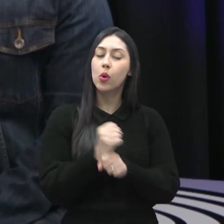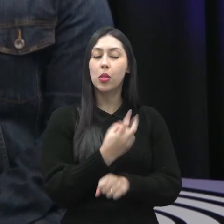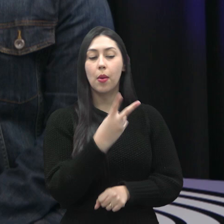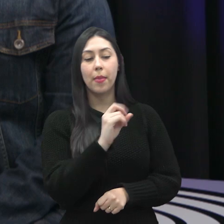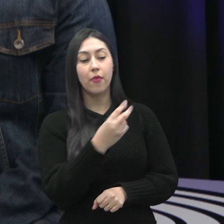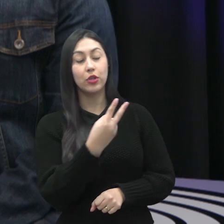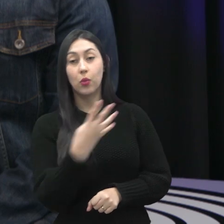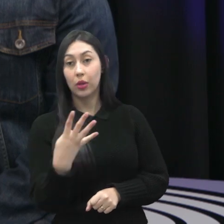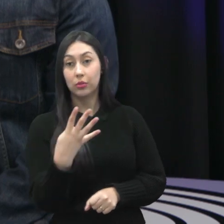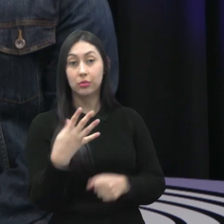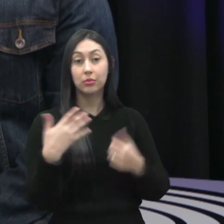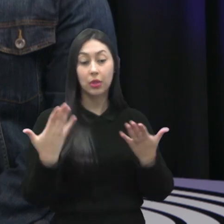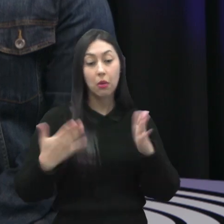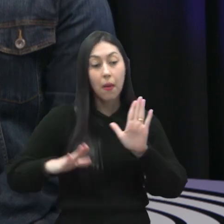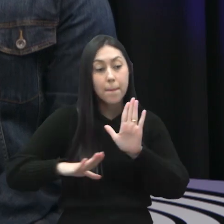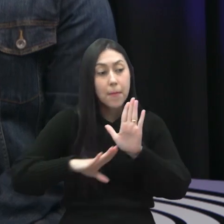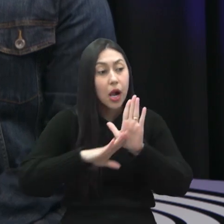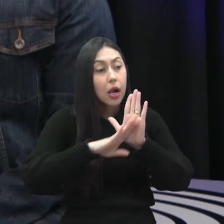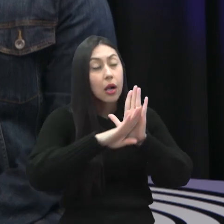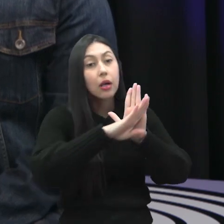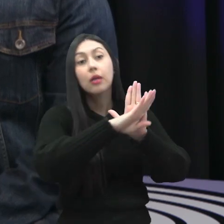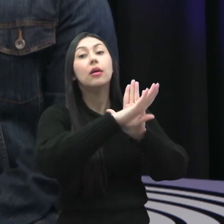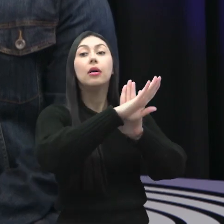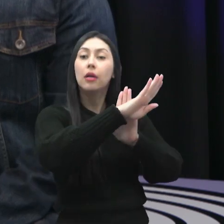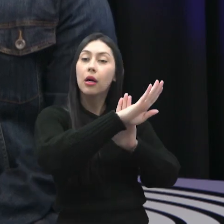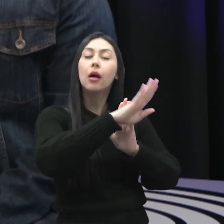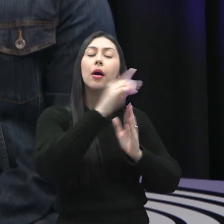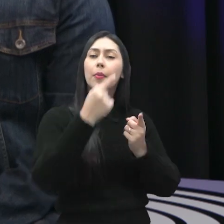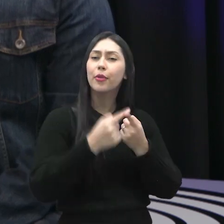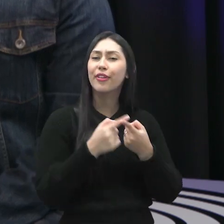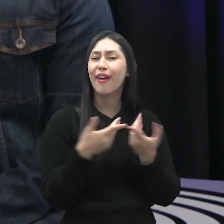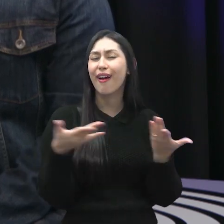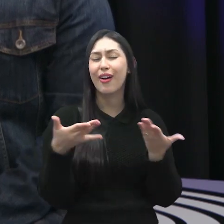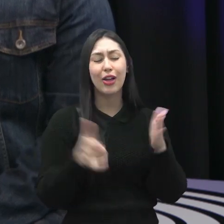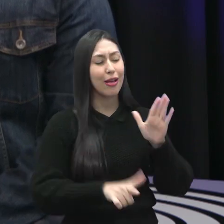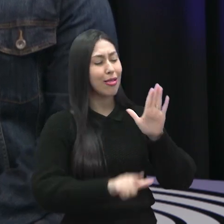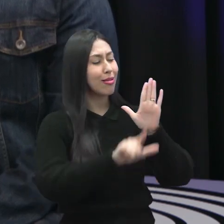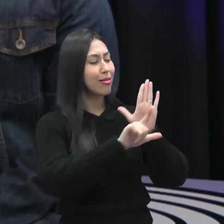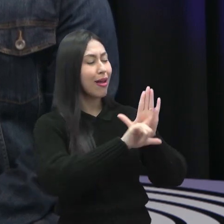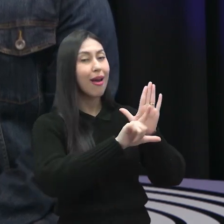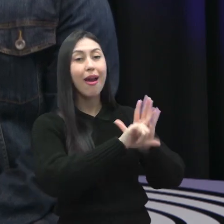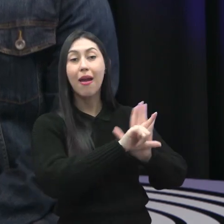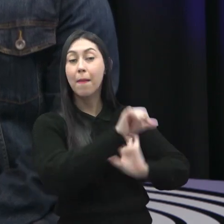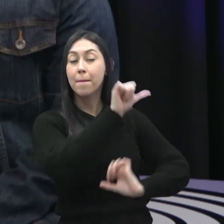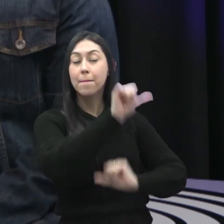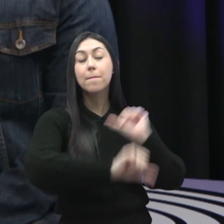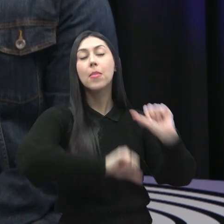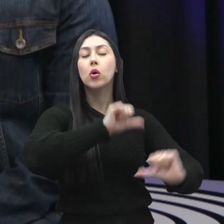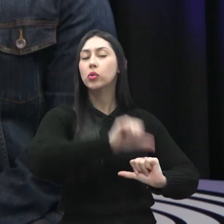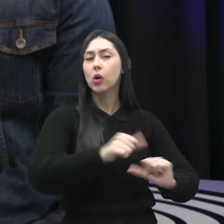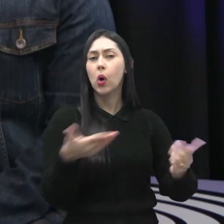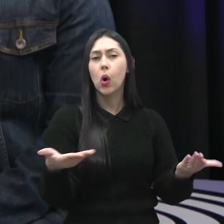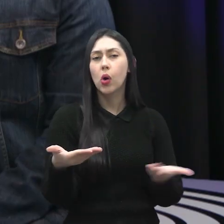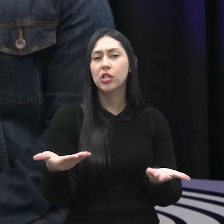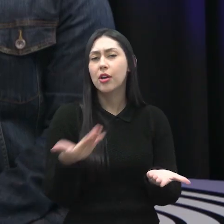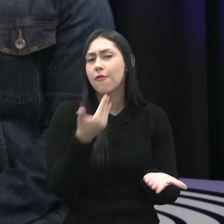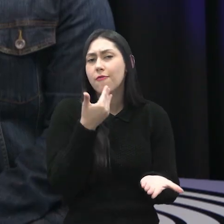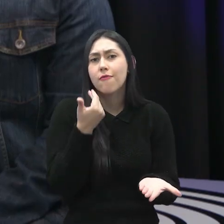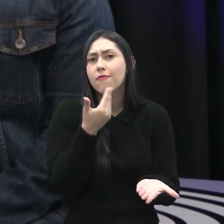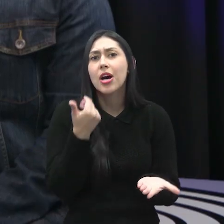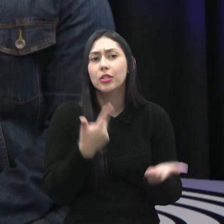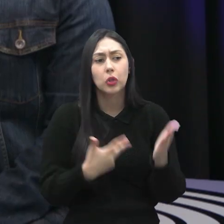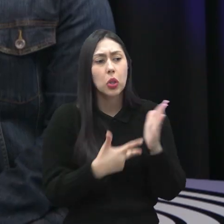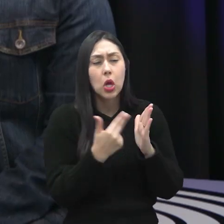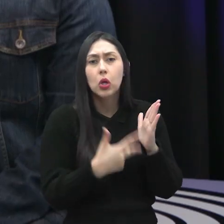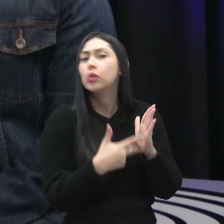passado, né? Esse crescimento parte aí das mudanças na legislação de planejamento familiar e hoje qualquer pessoa, né, de 21